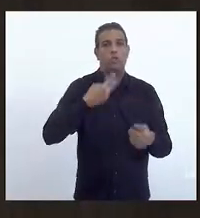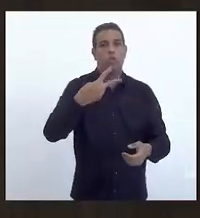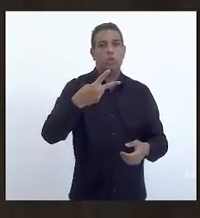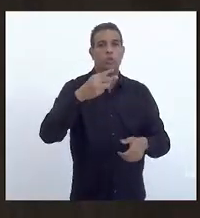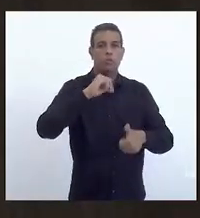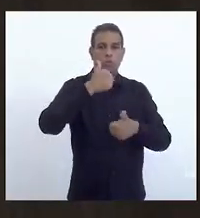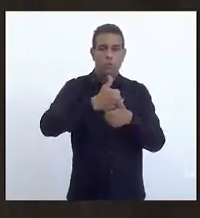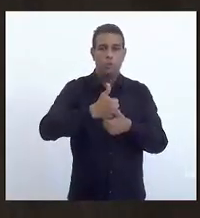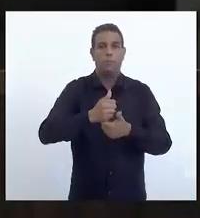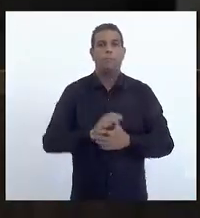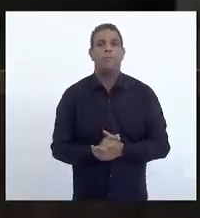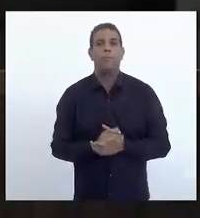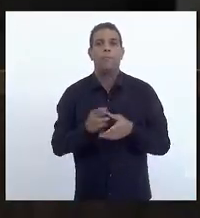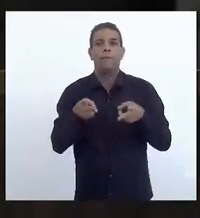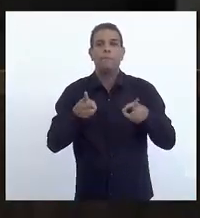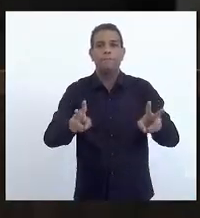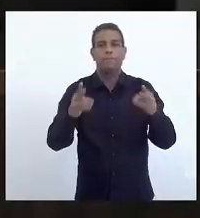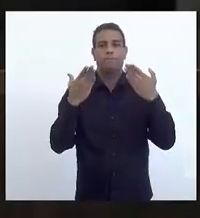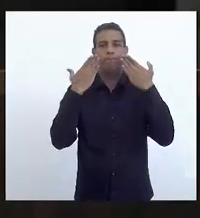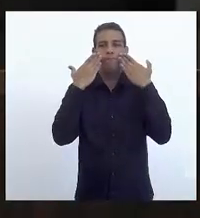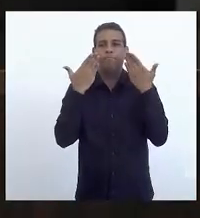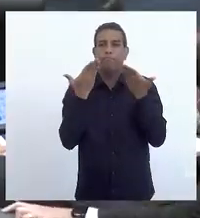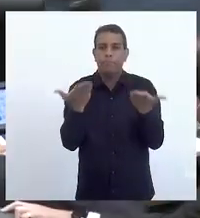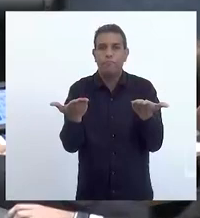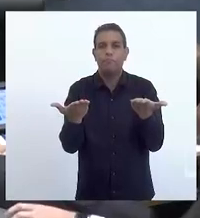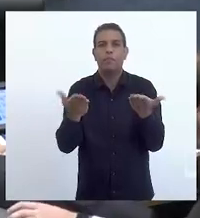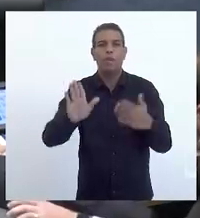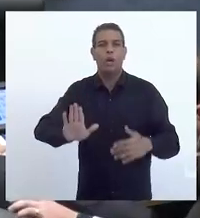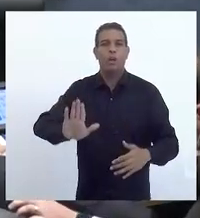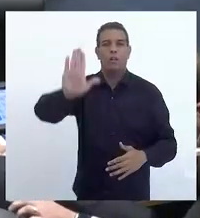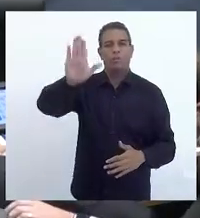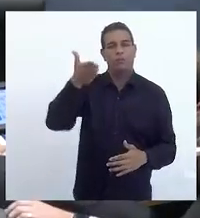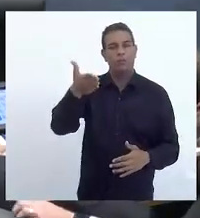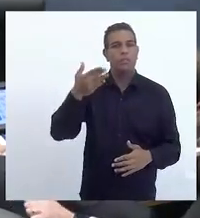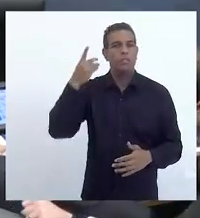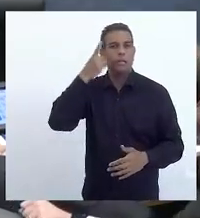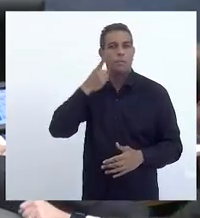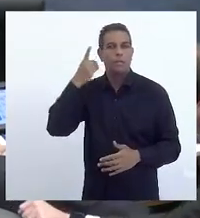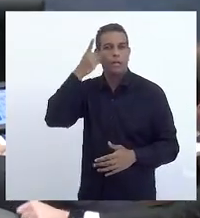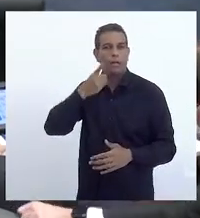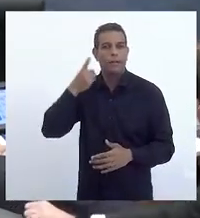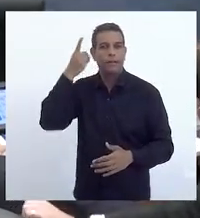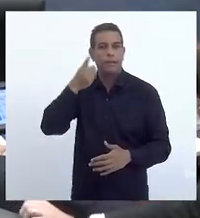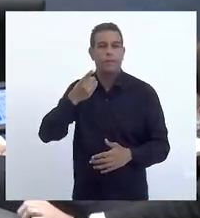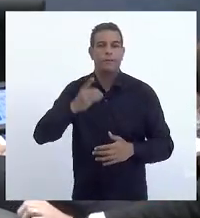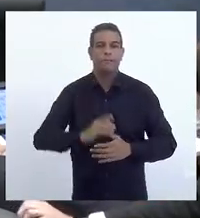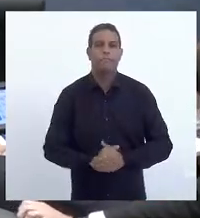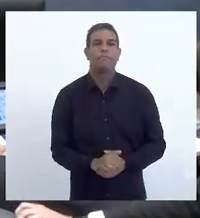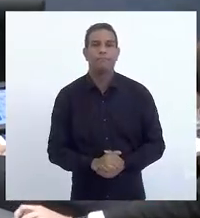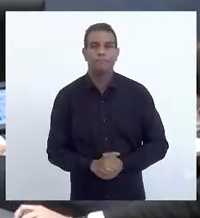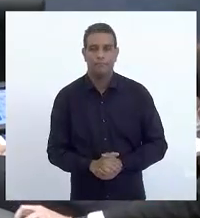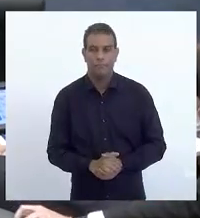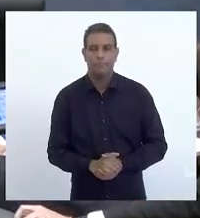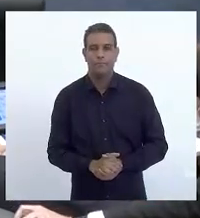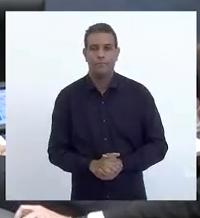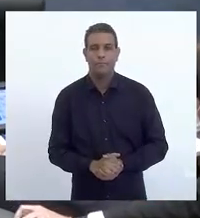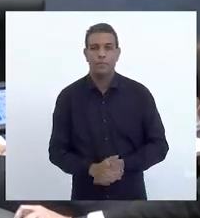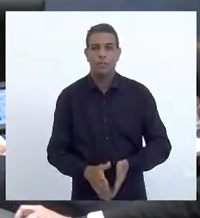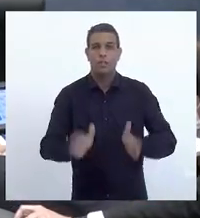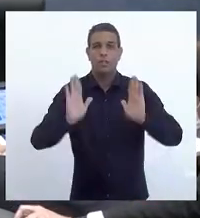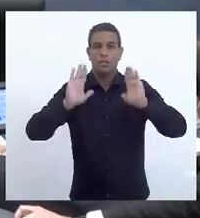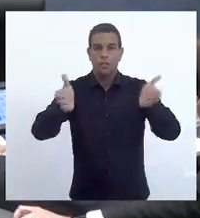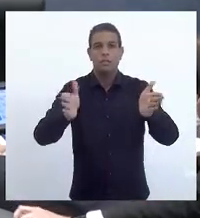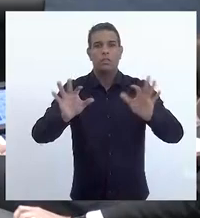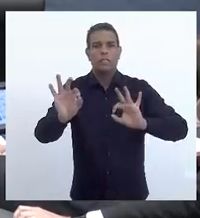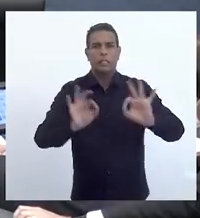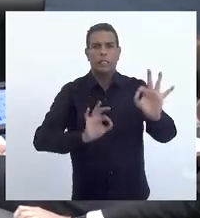substitutivo. Que a presidência defere. Pela comissão... Questão de ordem, presidente. Questão de ordem, deputado Valdec Carneiro. Não, só uma coisa já para